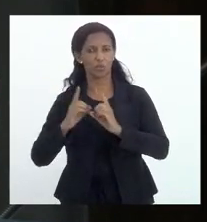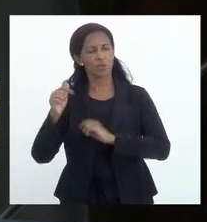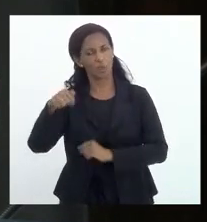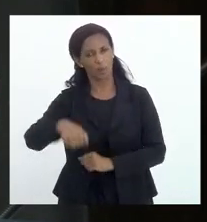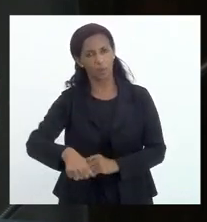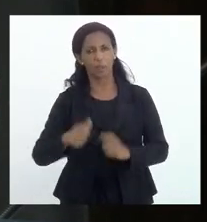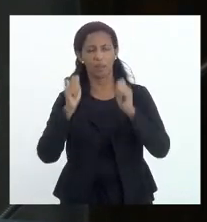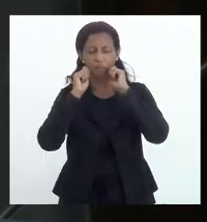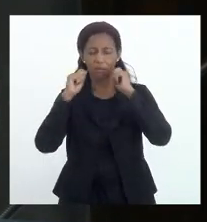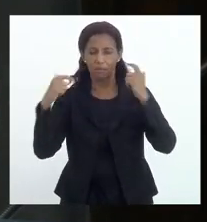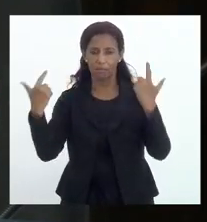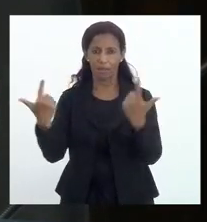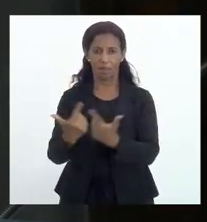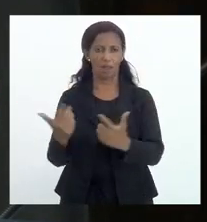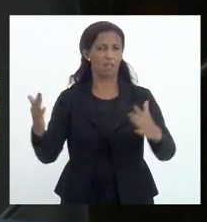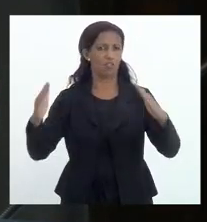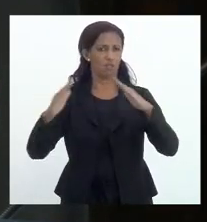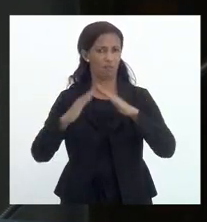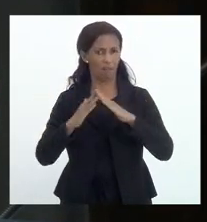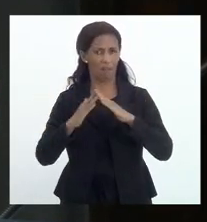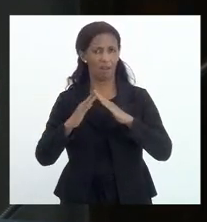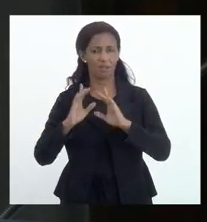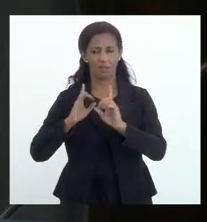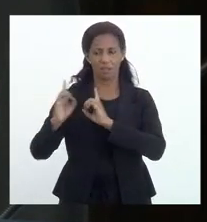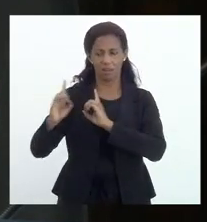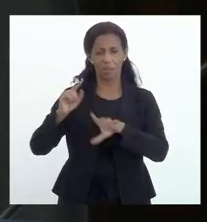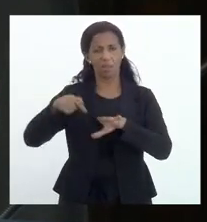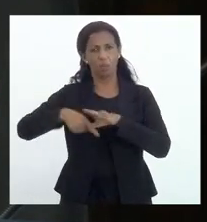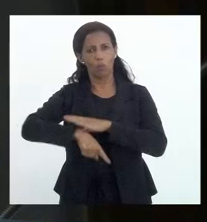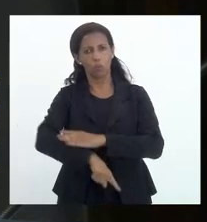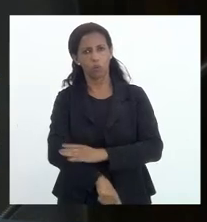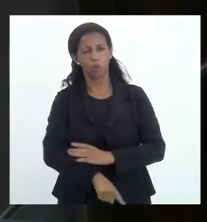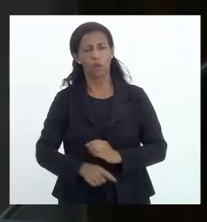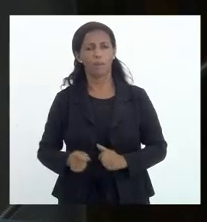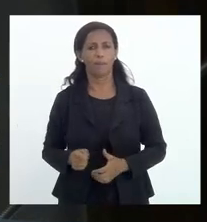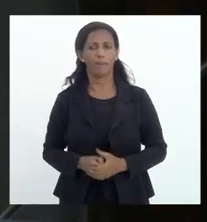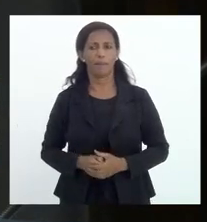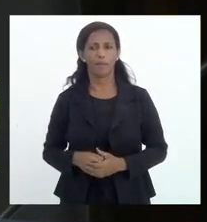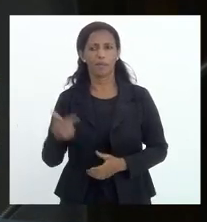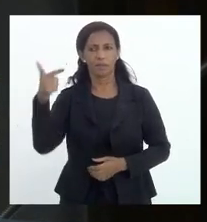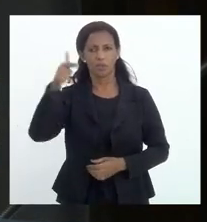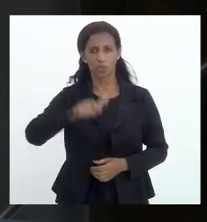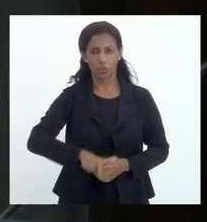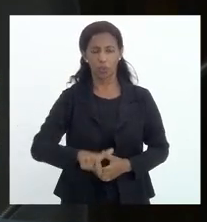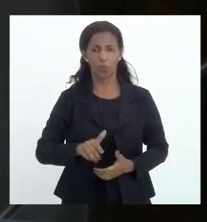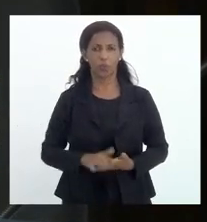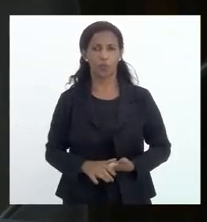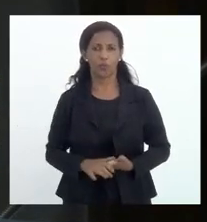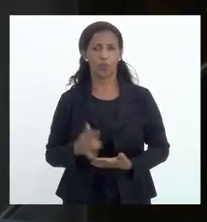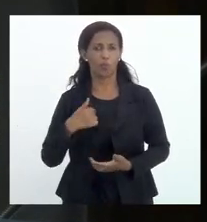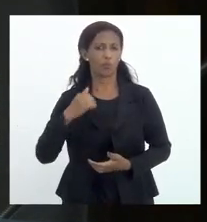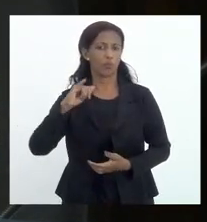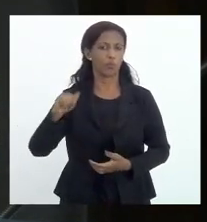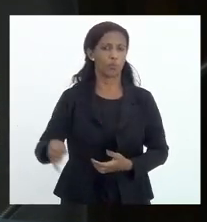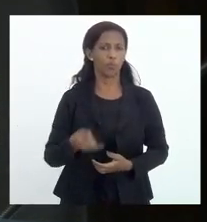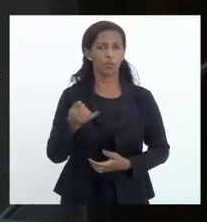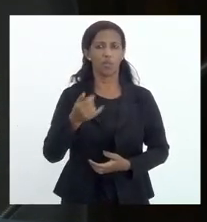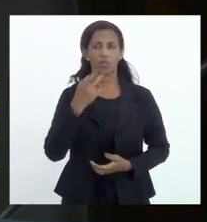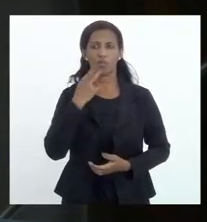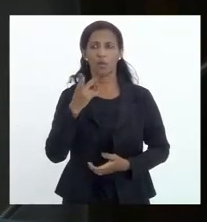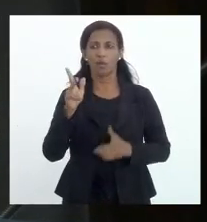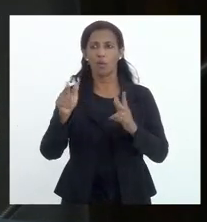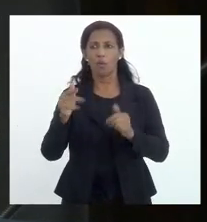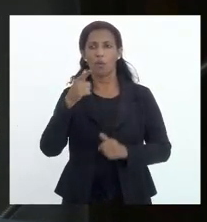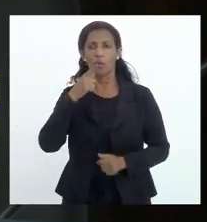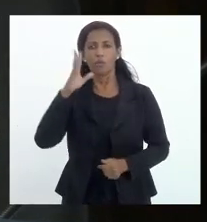aqui na casa, debater profundamente para que seja novamente, como eu tive a oportunidade de dizer ontem aqui, não